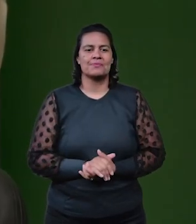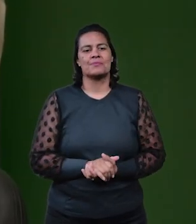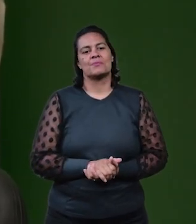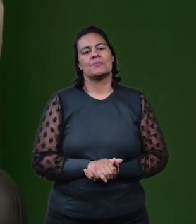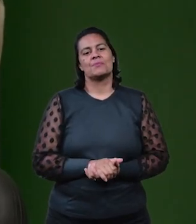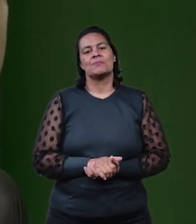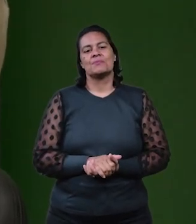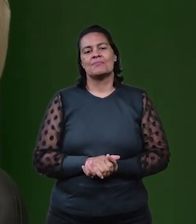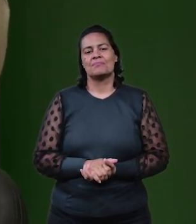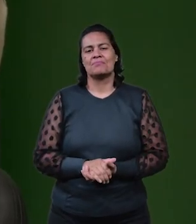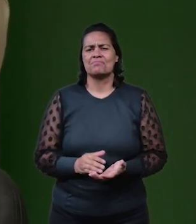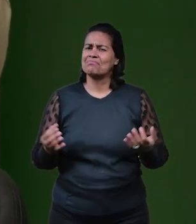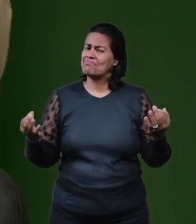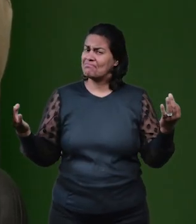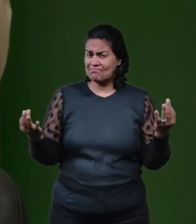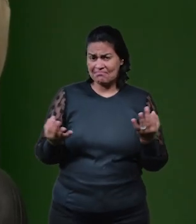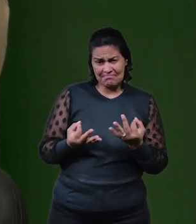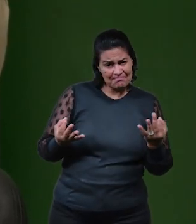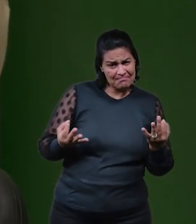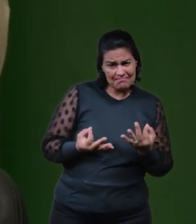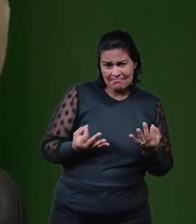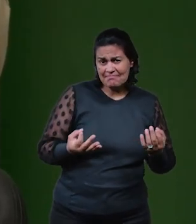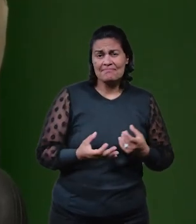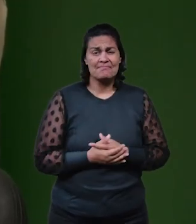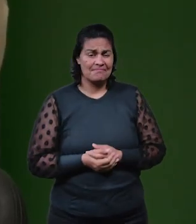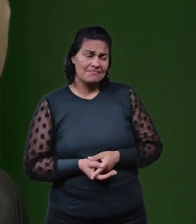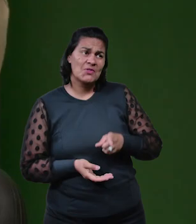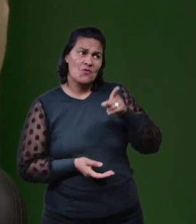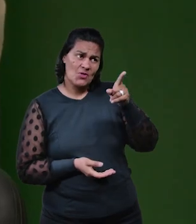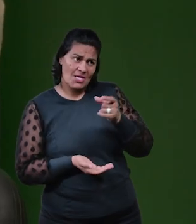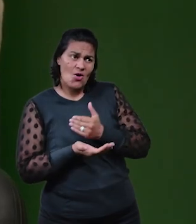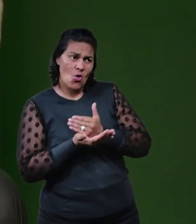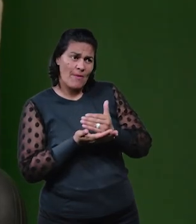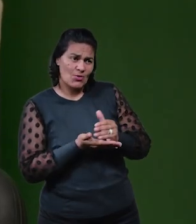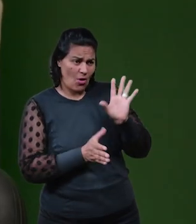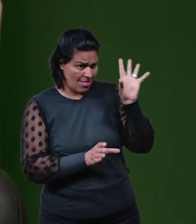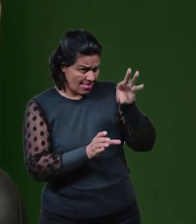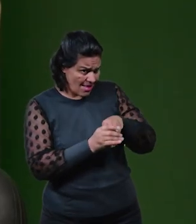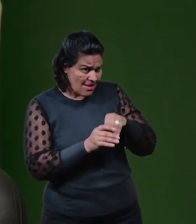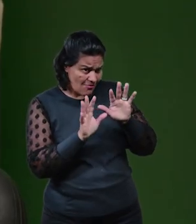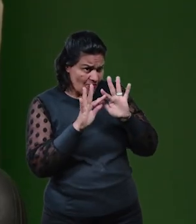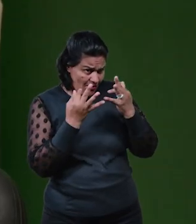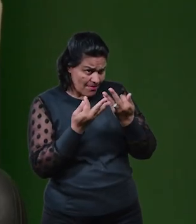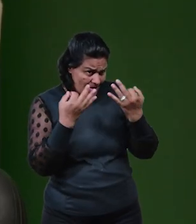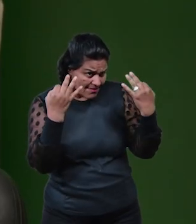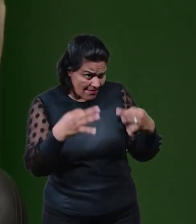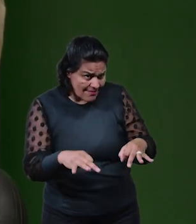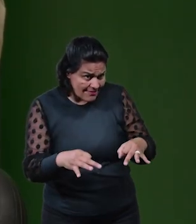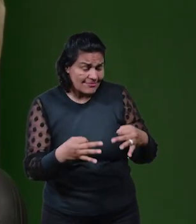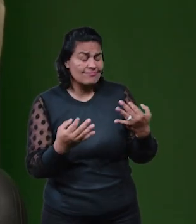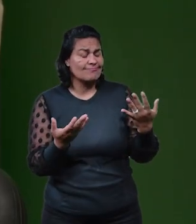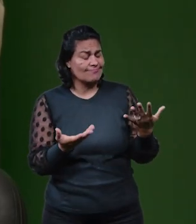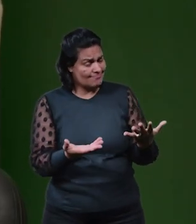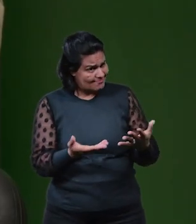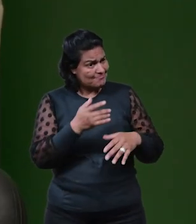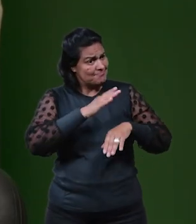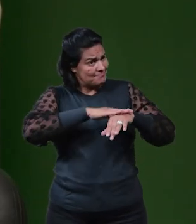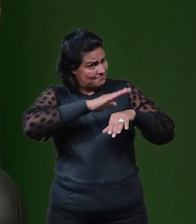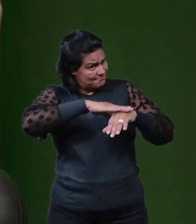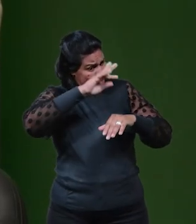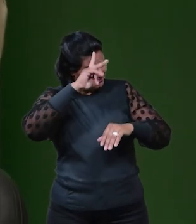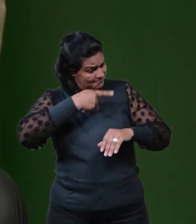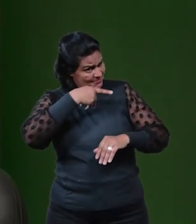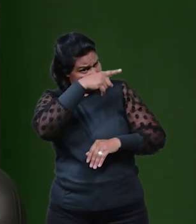isso. Ah, que lindo. Então você começou meio que num núcleo familiar ali, é, autodidata,